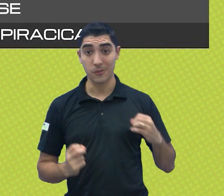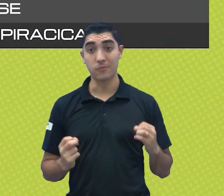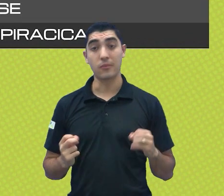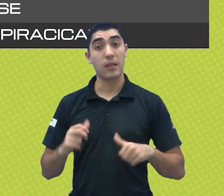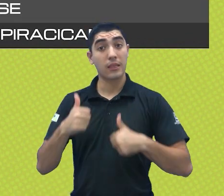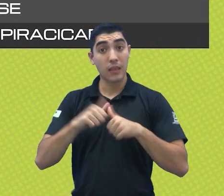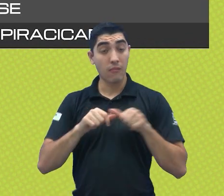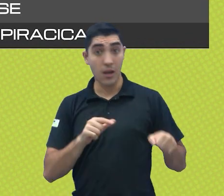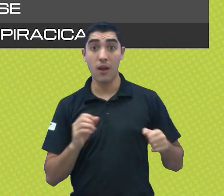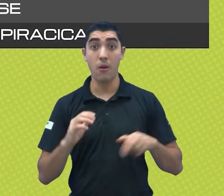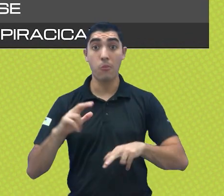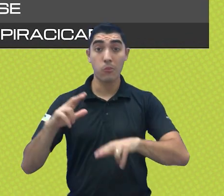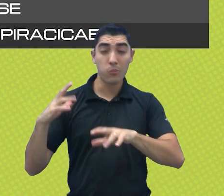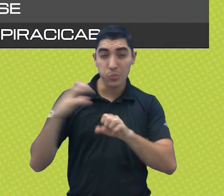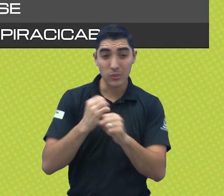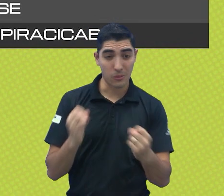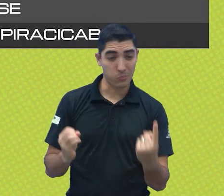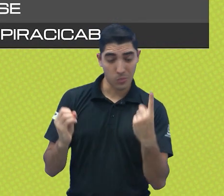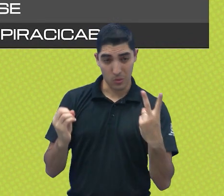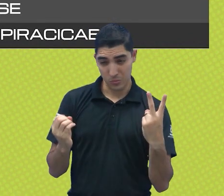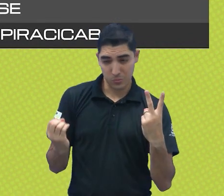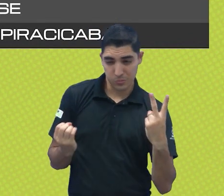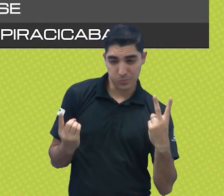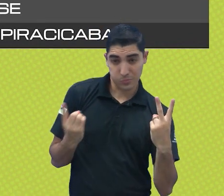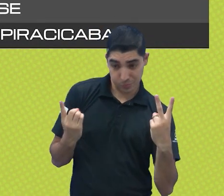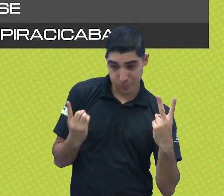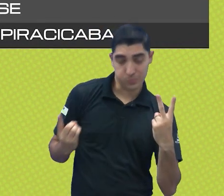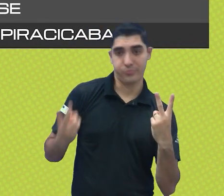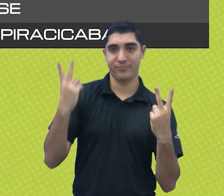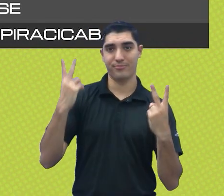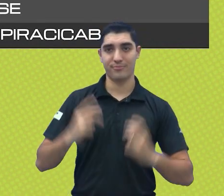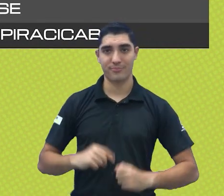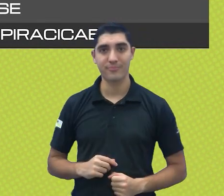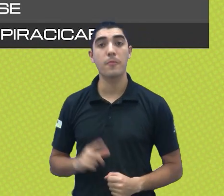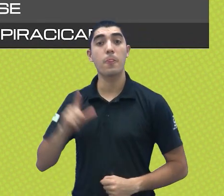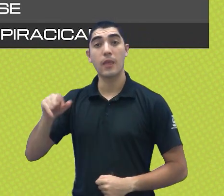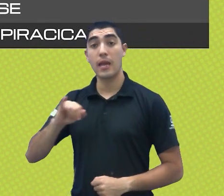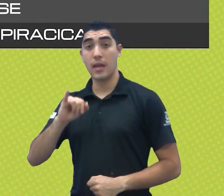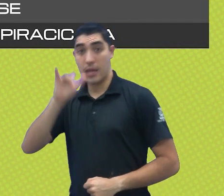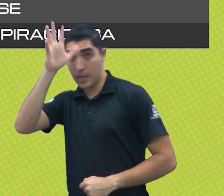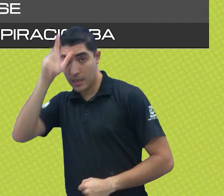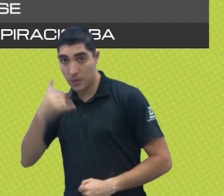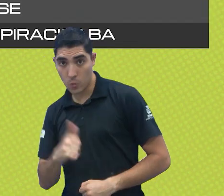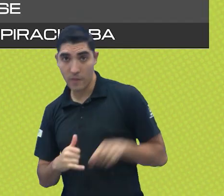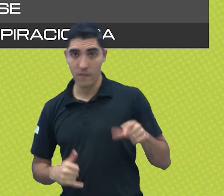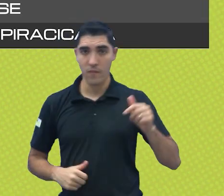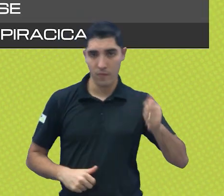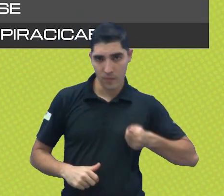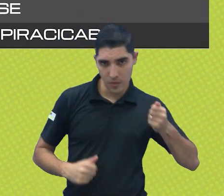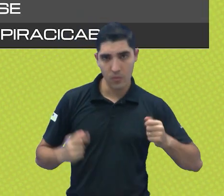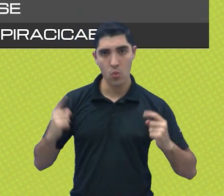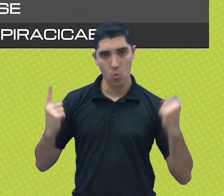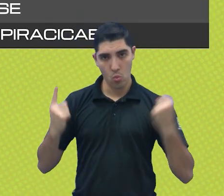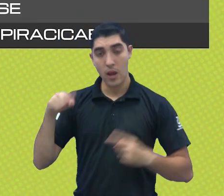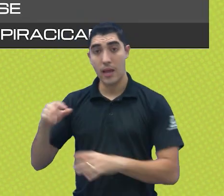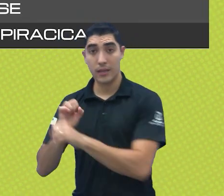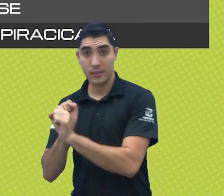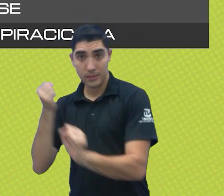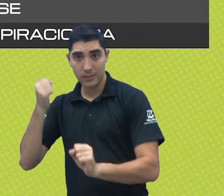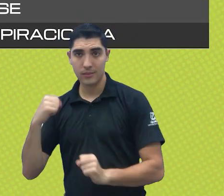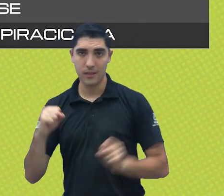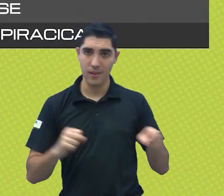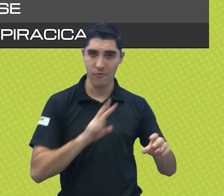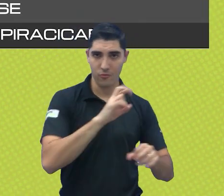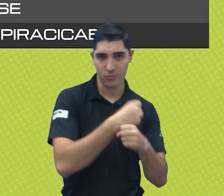estava ganhando o jogo no finalzinho, tomou gol de empate. Ituano e Ferroviária empataram 1-1, Sertãozinho e Votuporanguense 0-0, São José perdendo